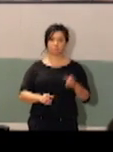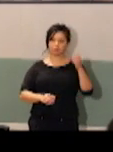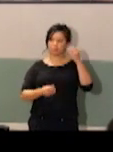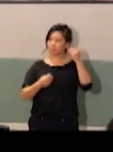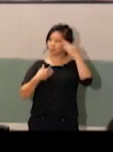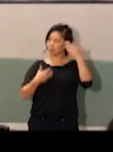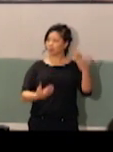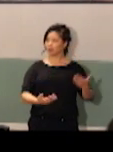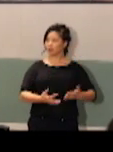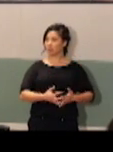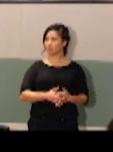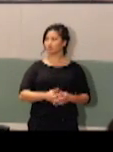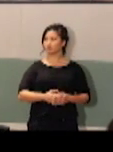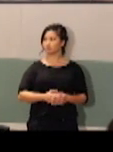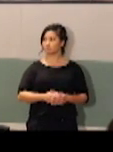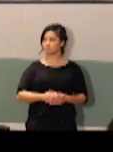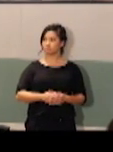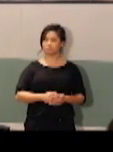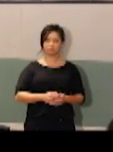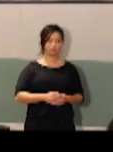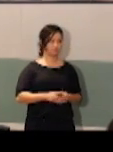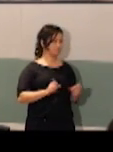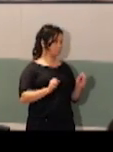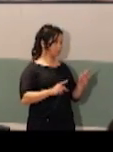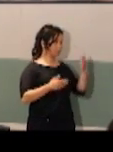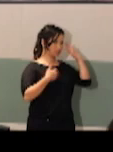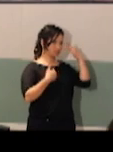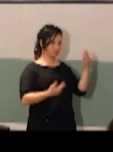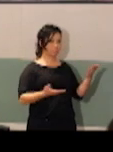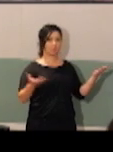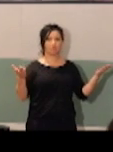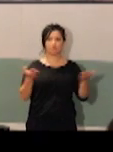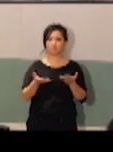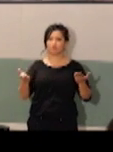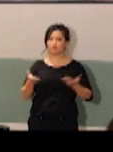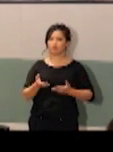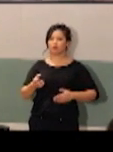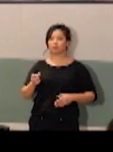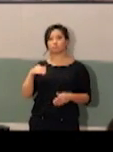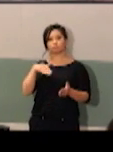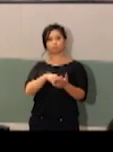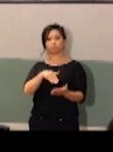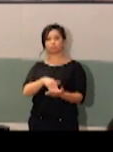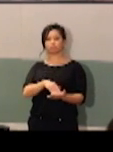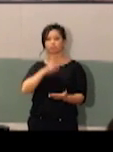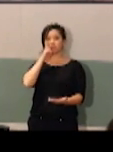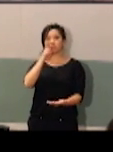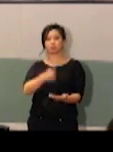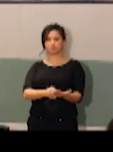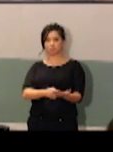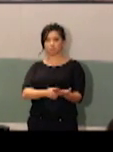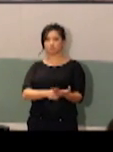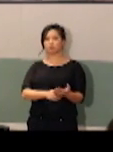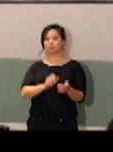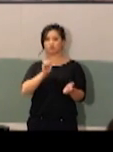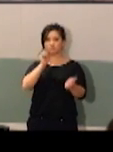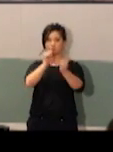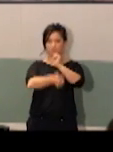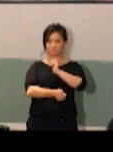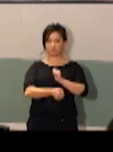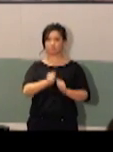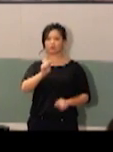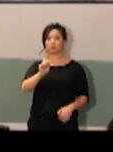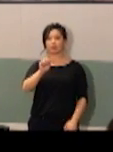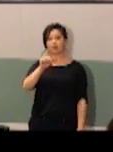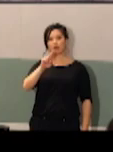obrigada, candidato. O próximo candidato e o último a responder sobre esse quesito esporte. Candidato